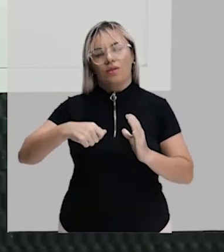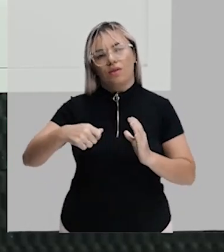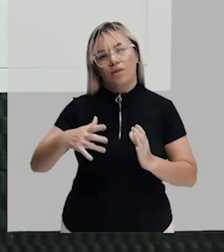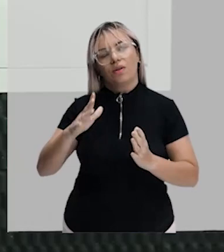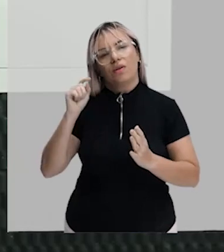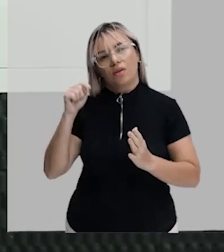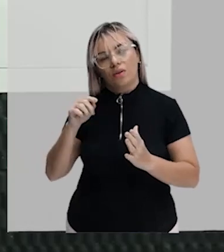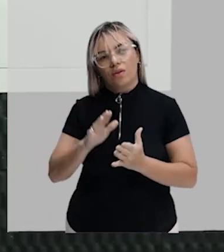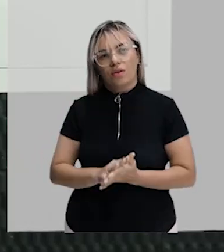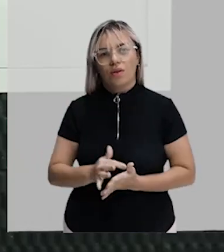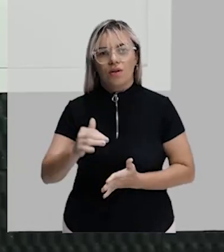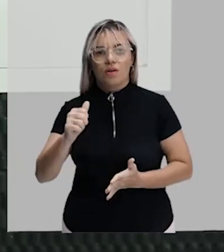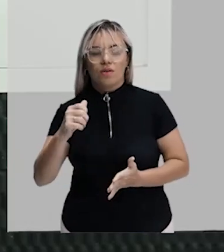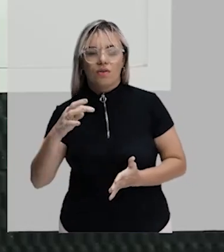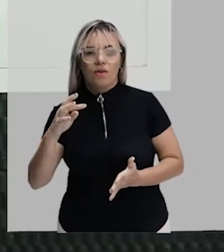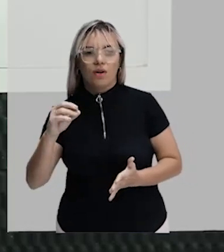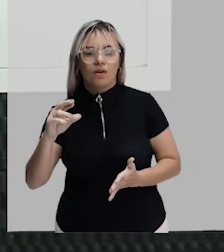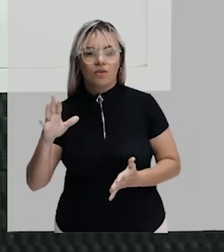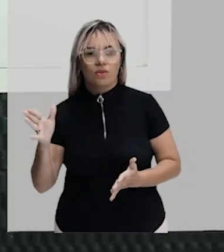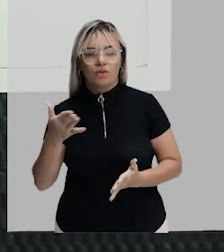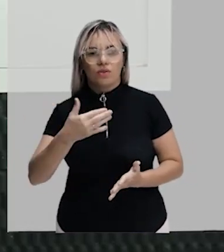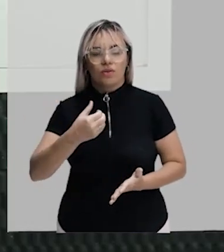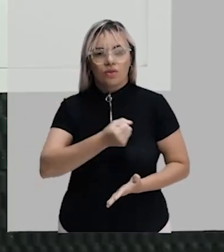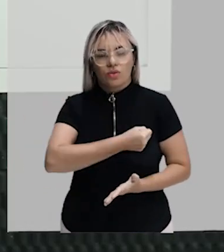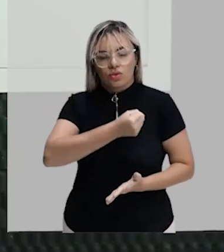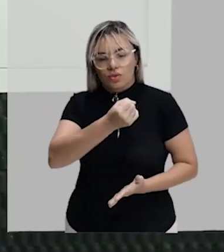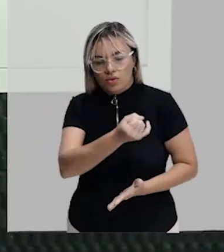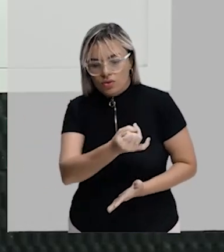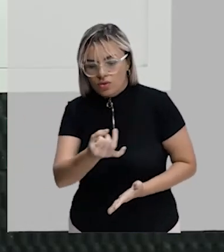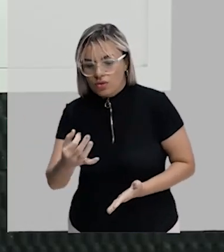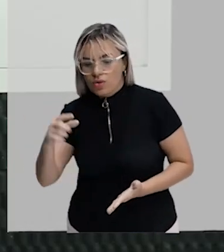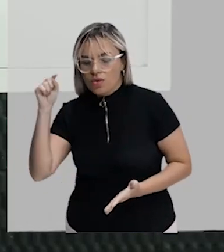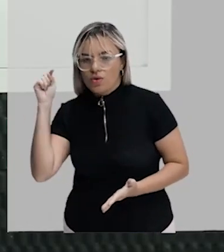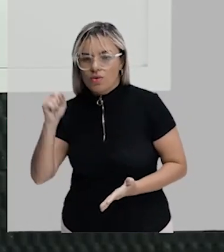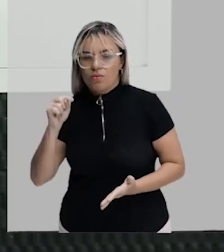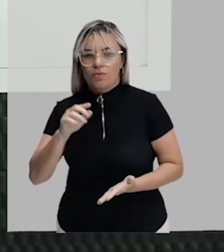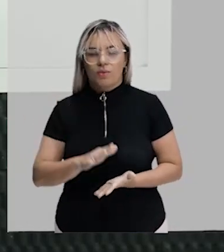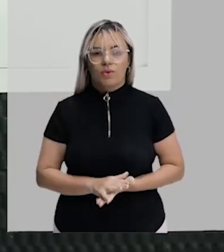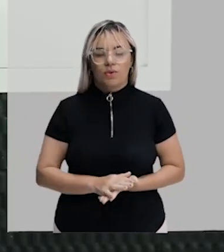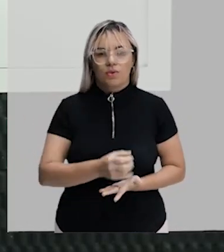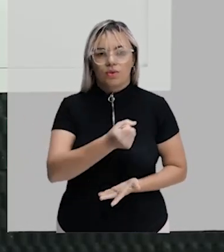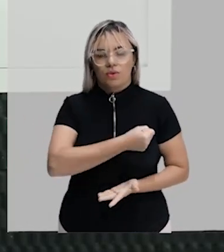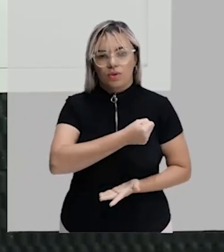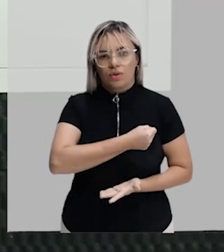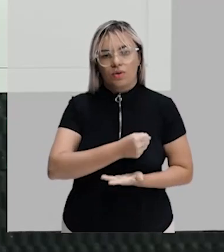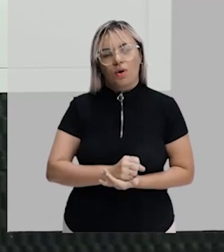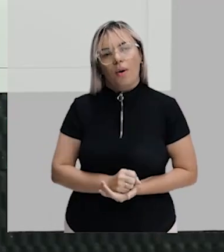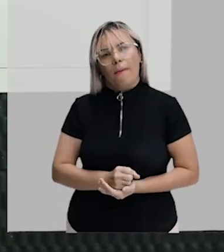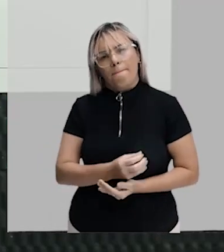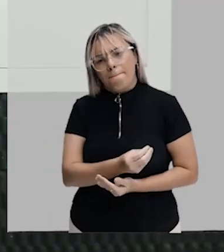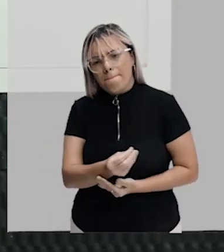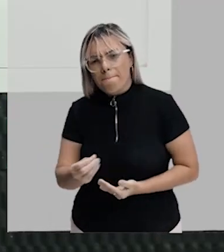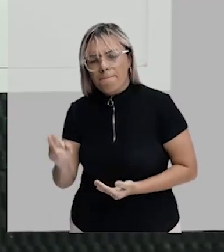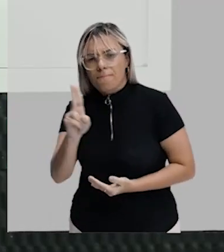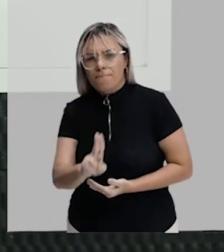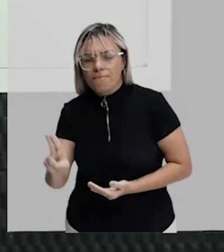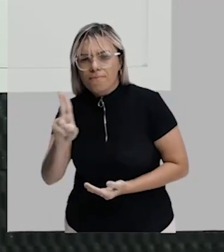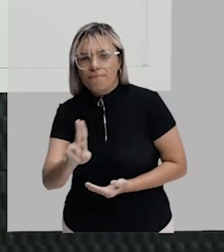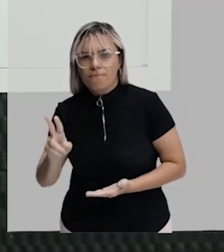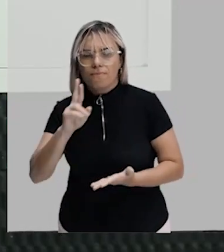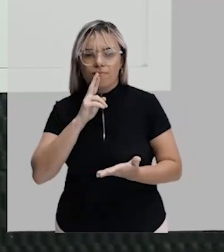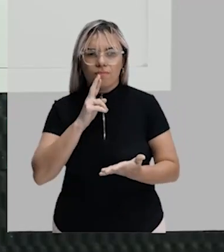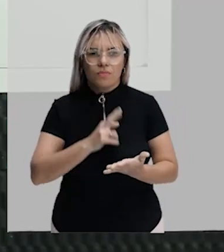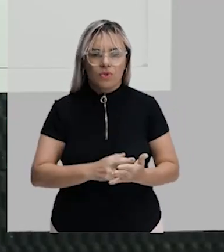eu falei de fatores de atualização. O que é um fator de atualização? Ele é um número muito utilizado para resolver problemas de